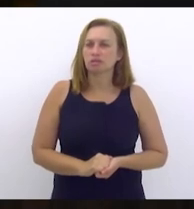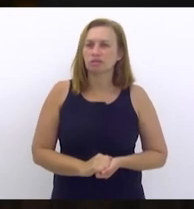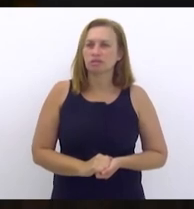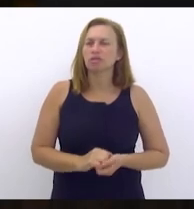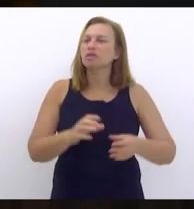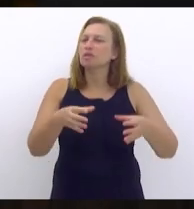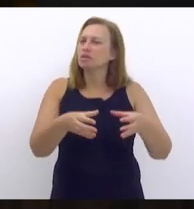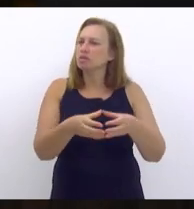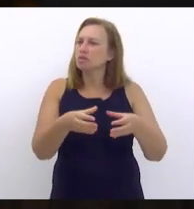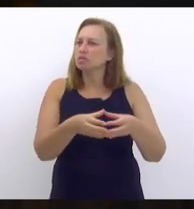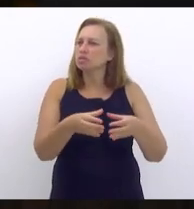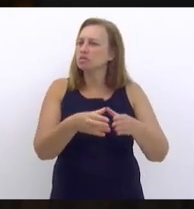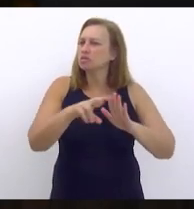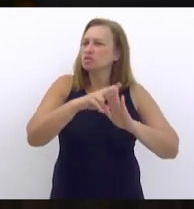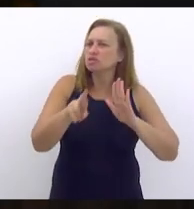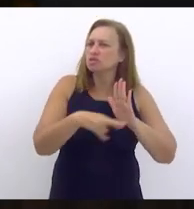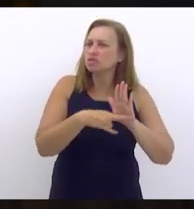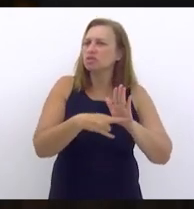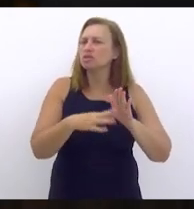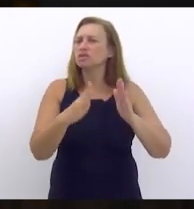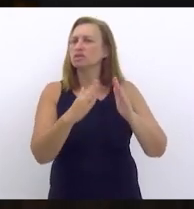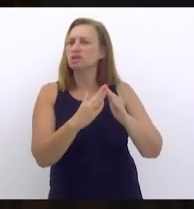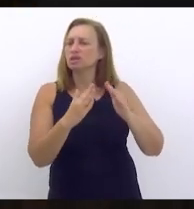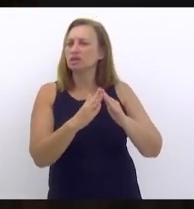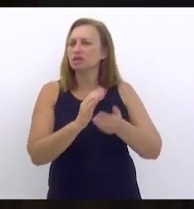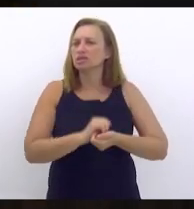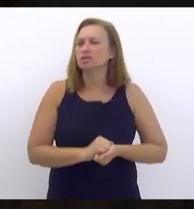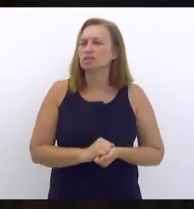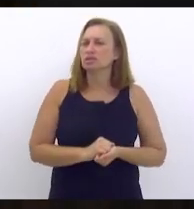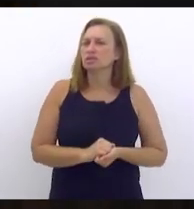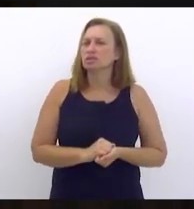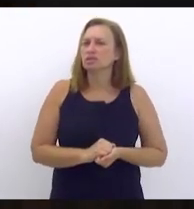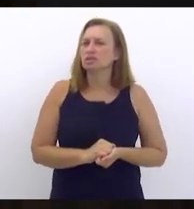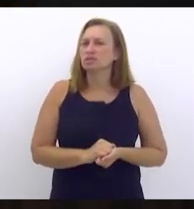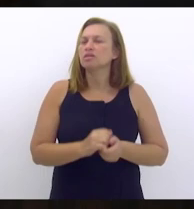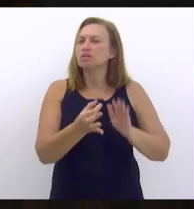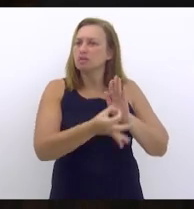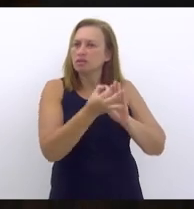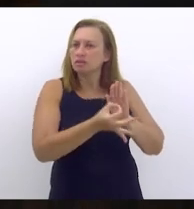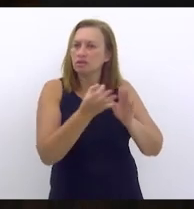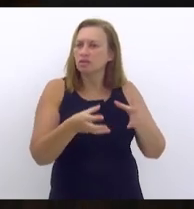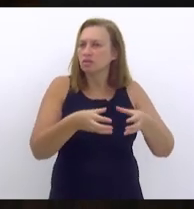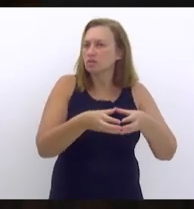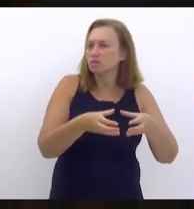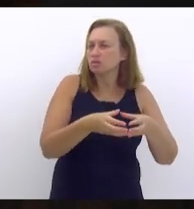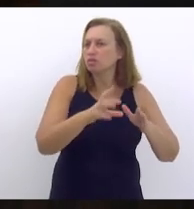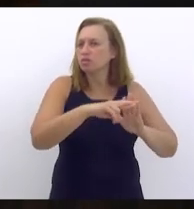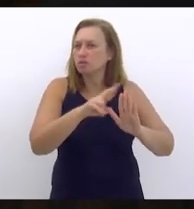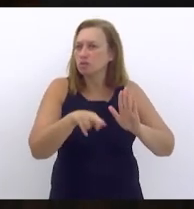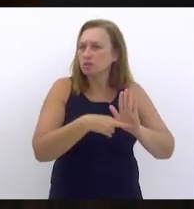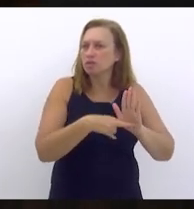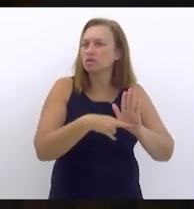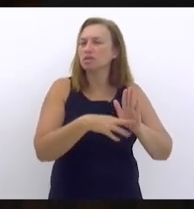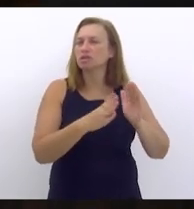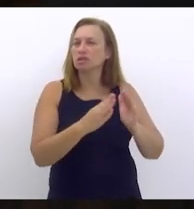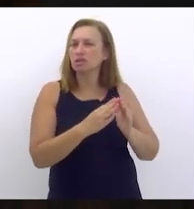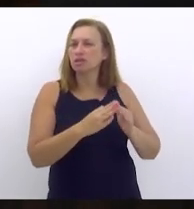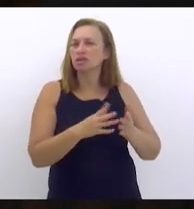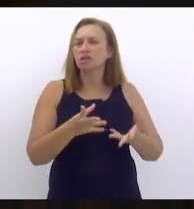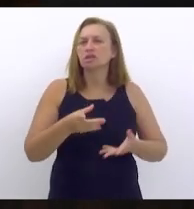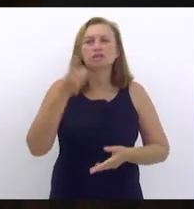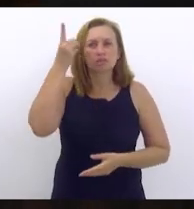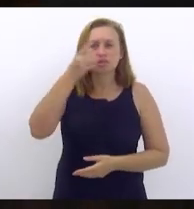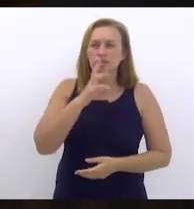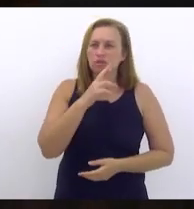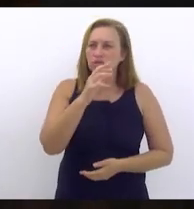de normas internas e proposições externas. Para emitir parecer pela comissão de normas internas e proposições externas, deputado